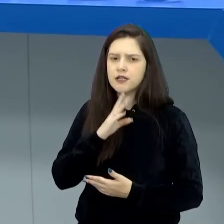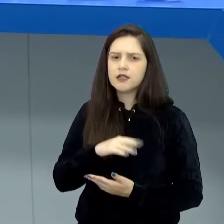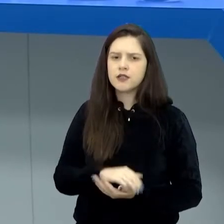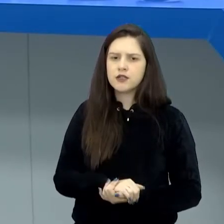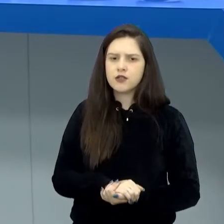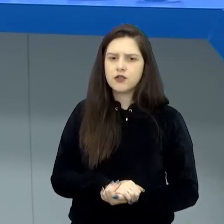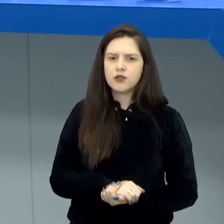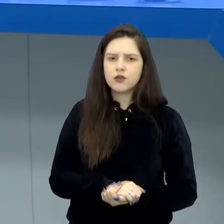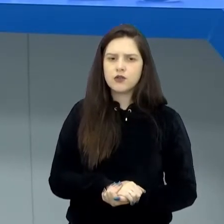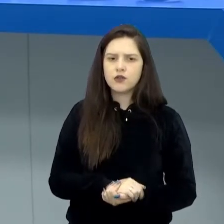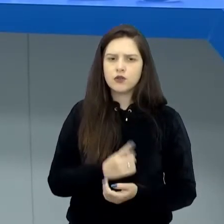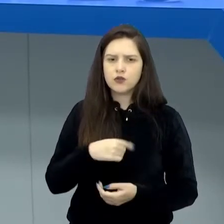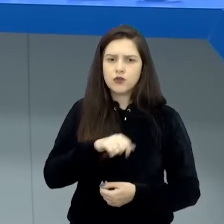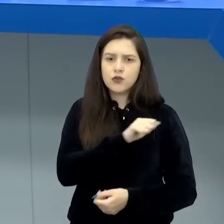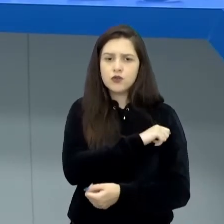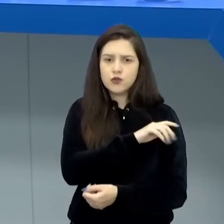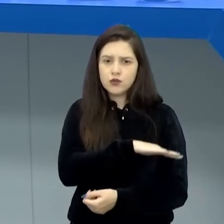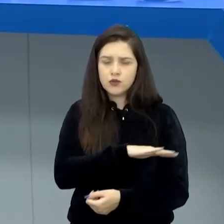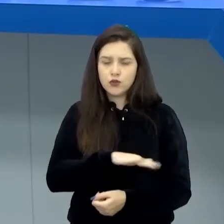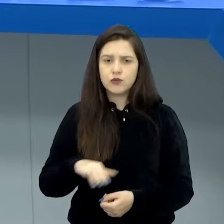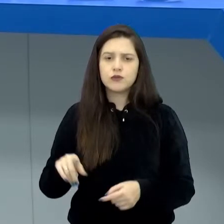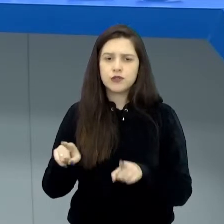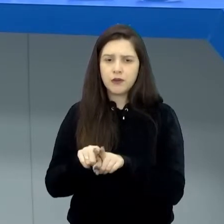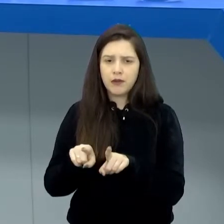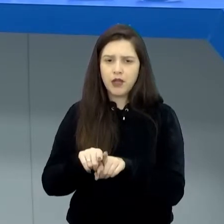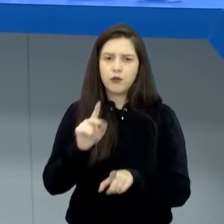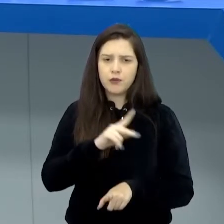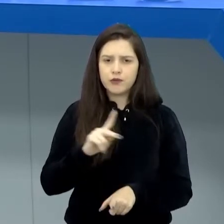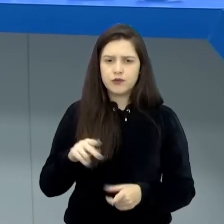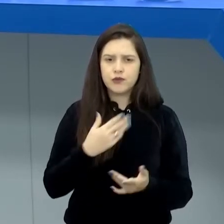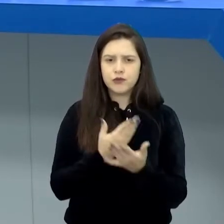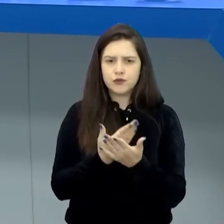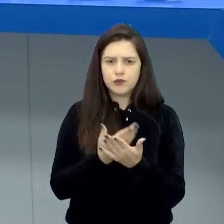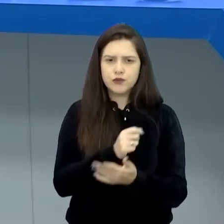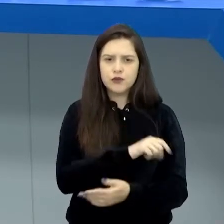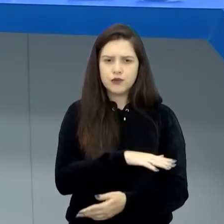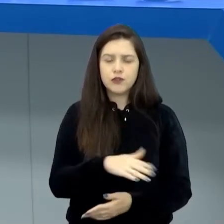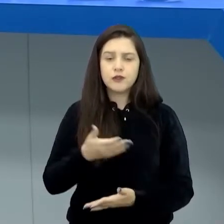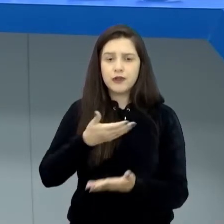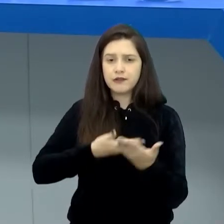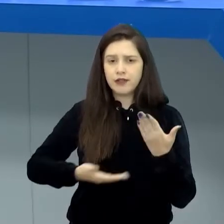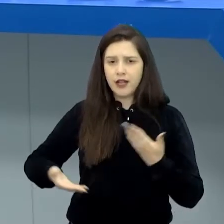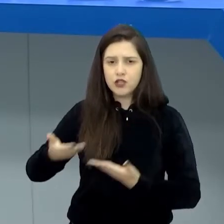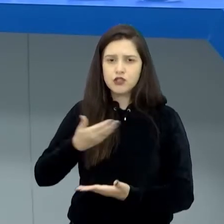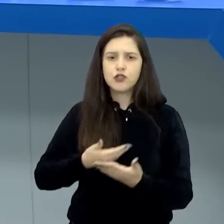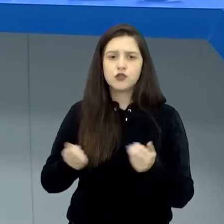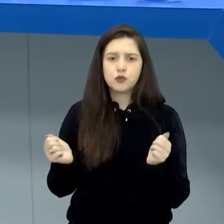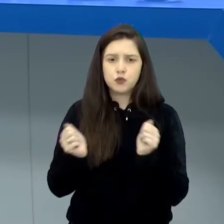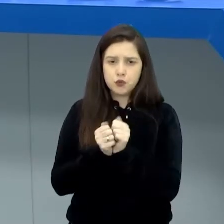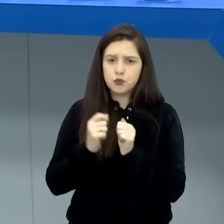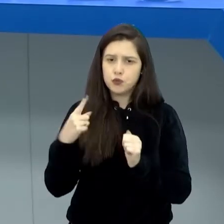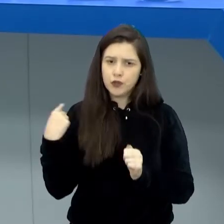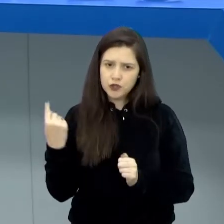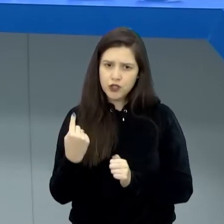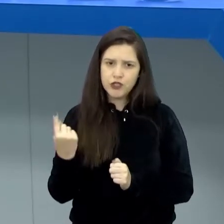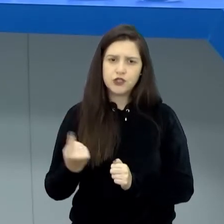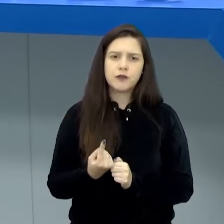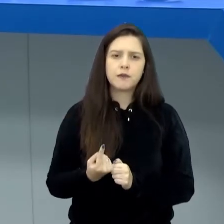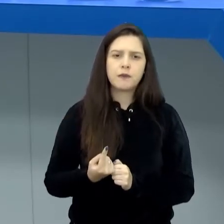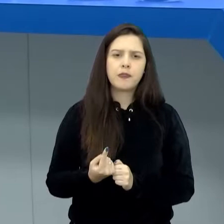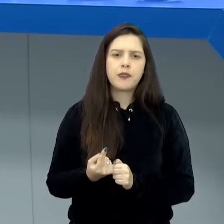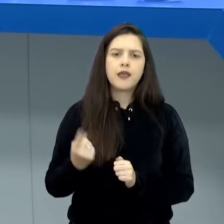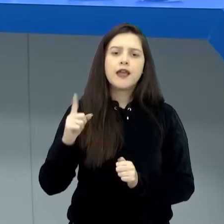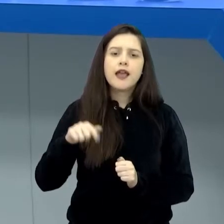os nossos professores, estudantes também aí estão aí interagindo com a gente. E